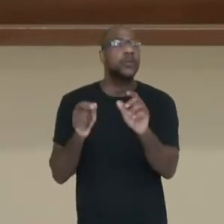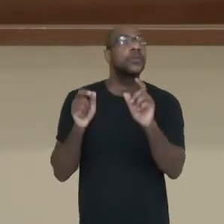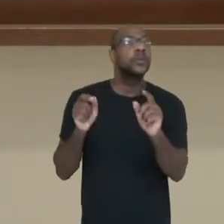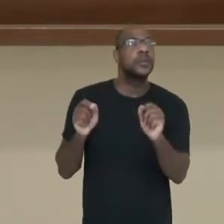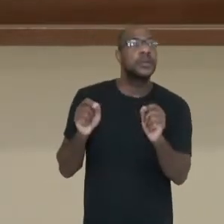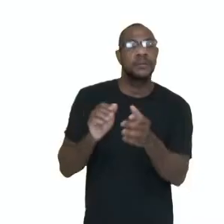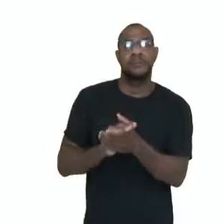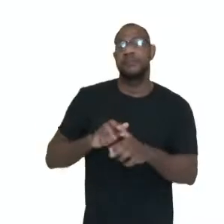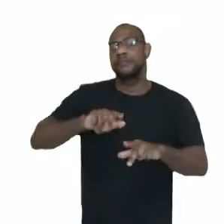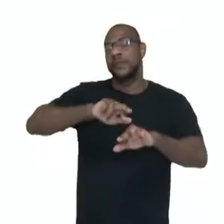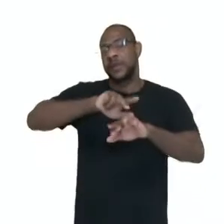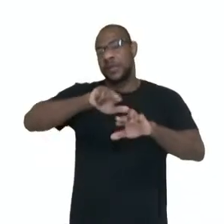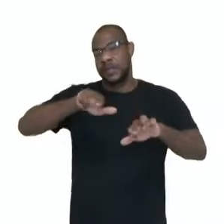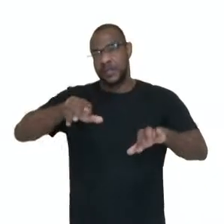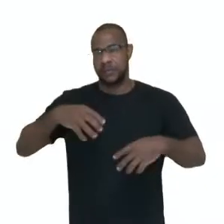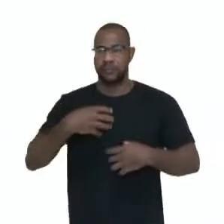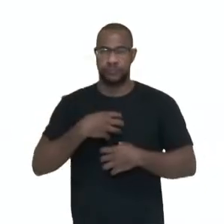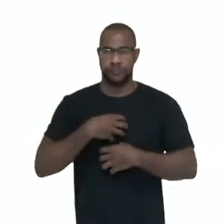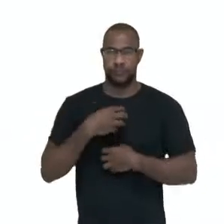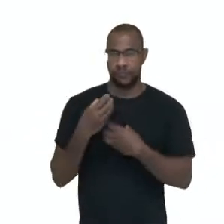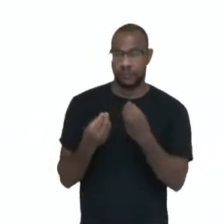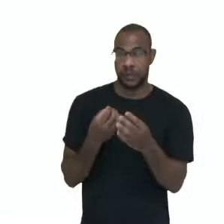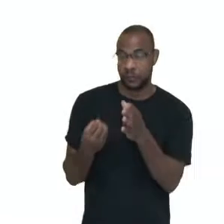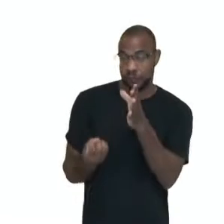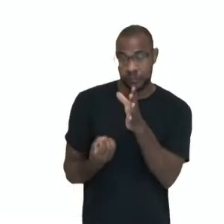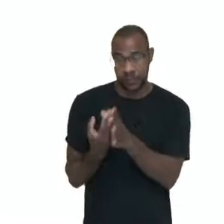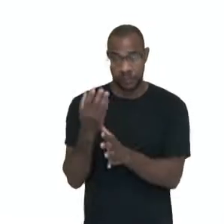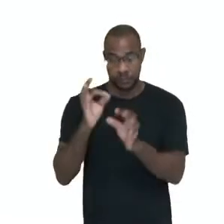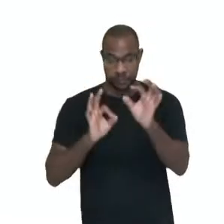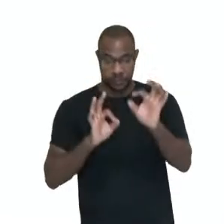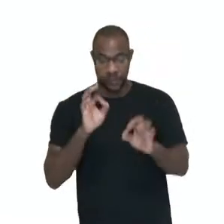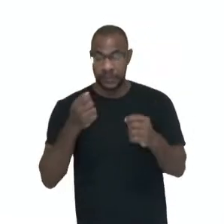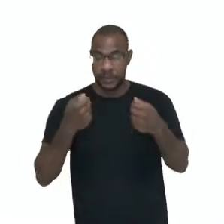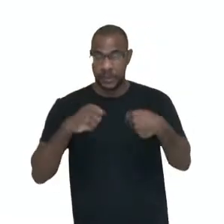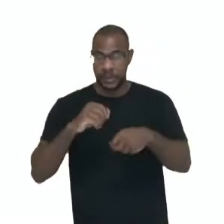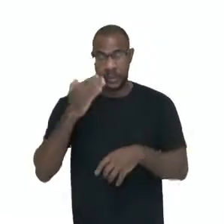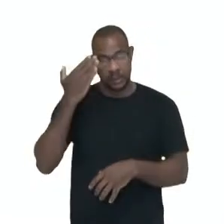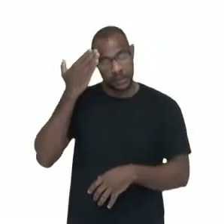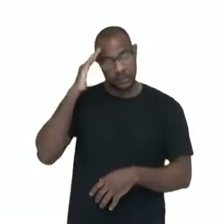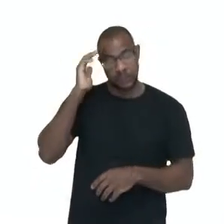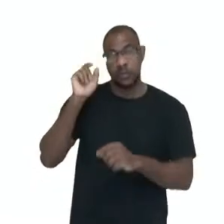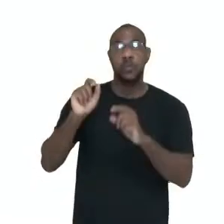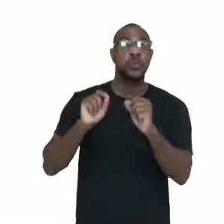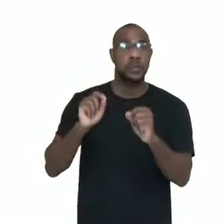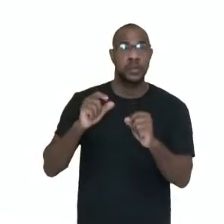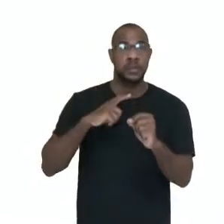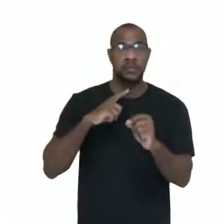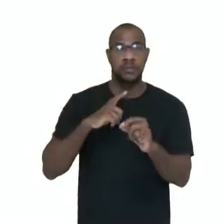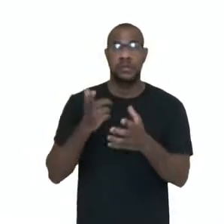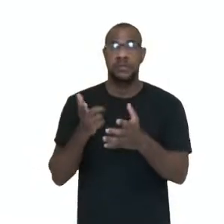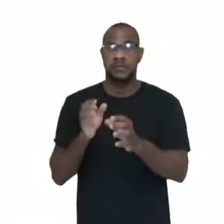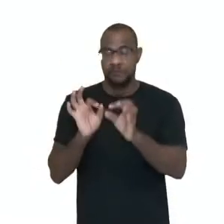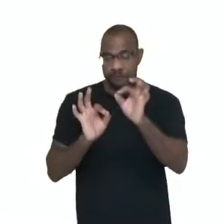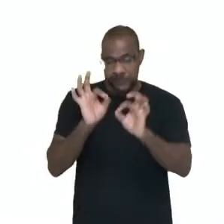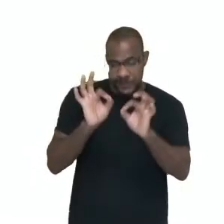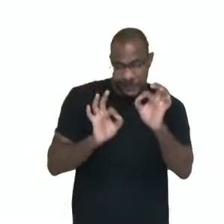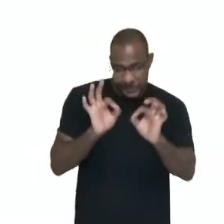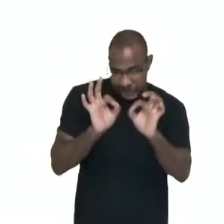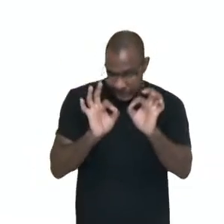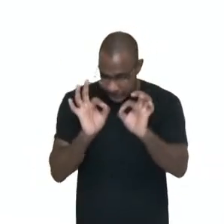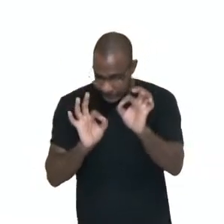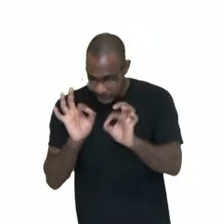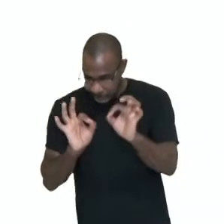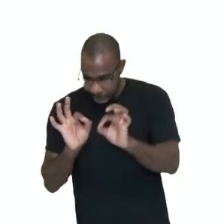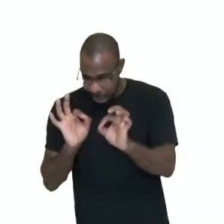mais variadas formas, mas essa formatação tem que ser entendida que foi esculpida, que foi traçada, que